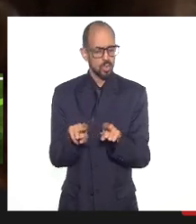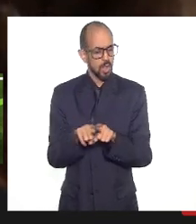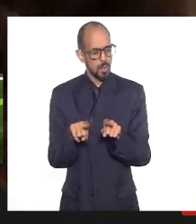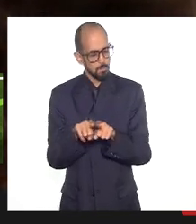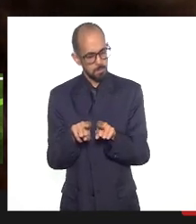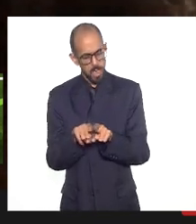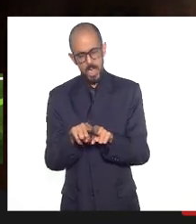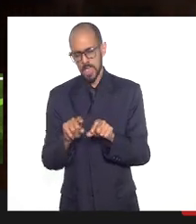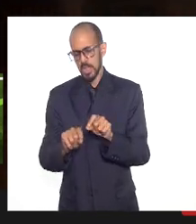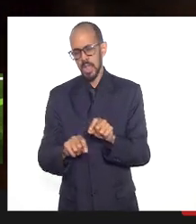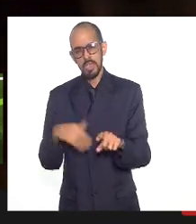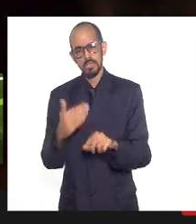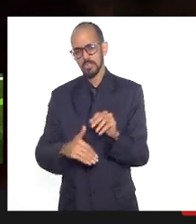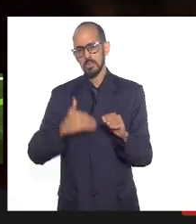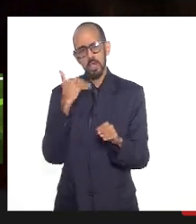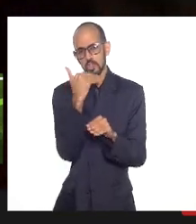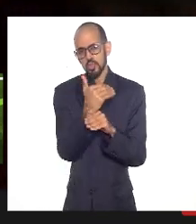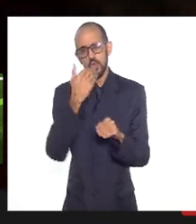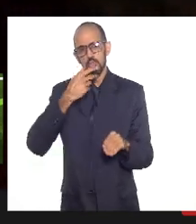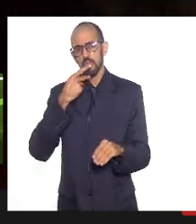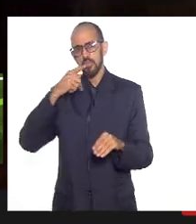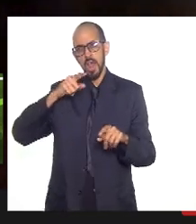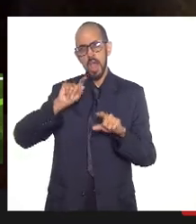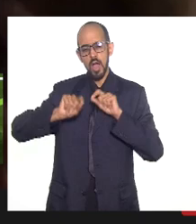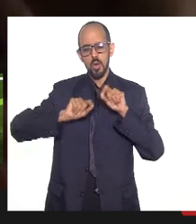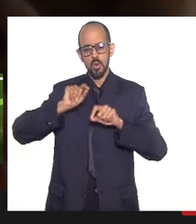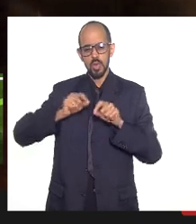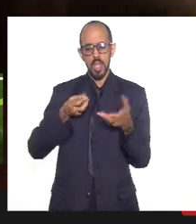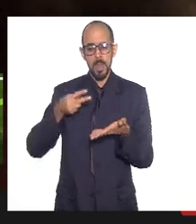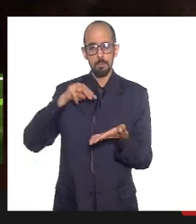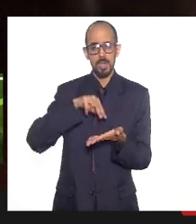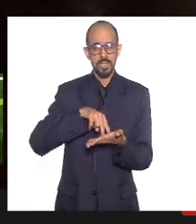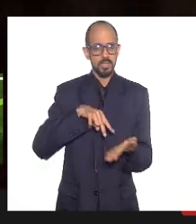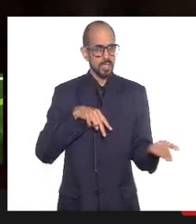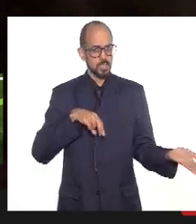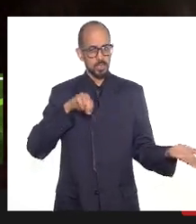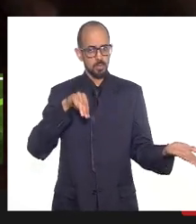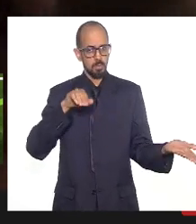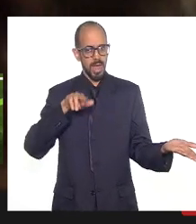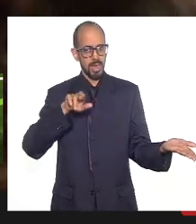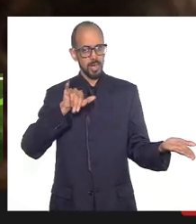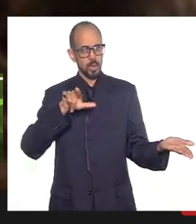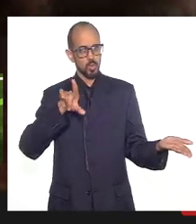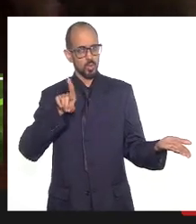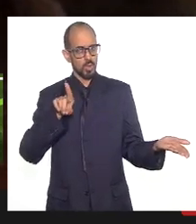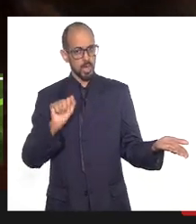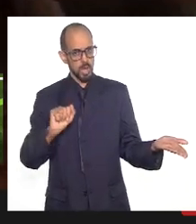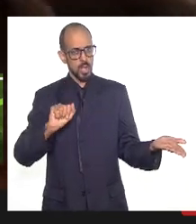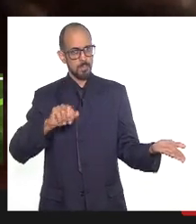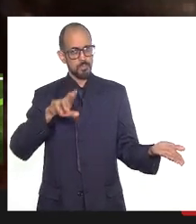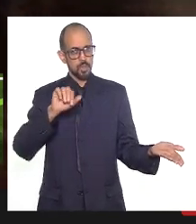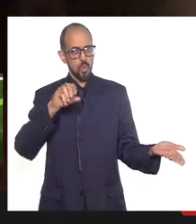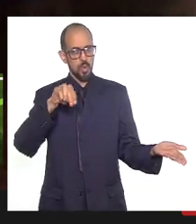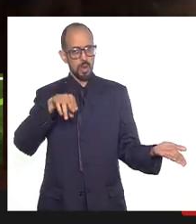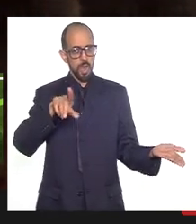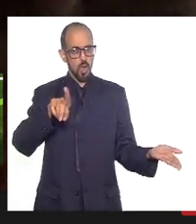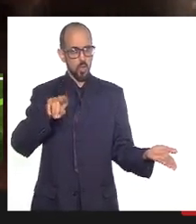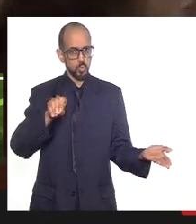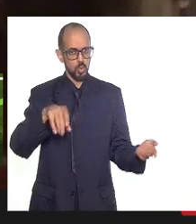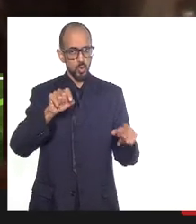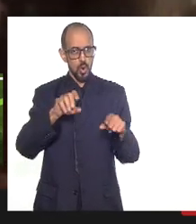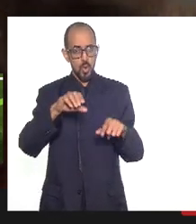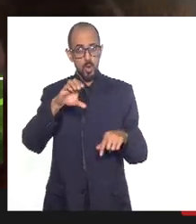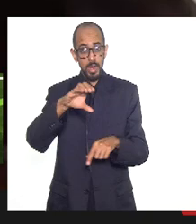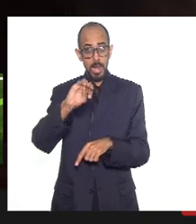também ressaltando aqui a presença de Marilda, de Ronaldo, né? O Campinho da Independência